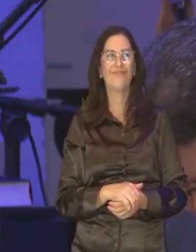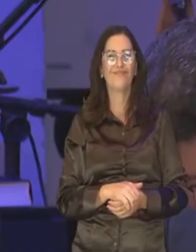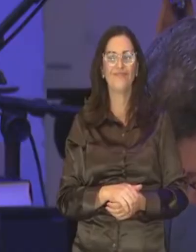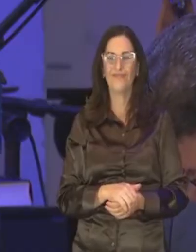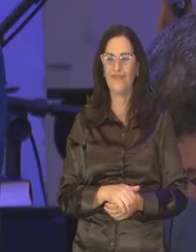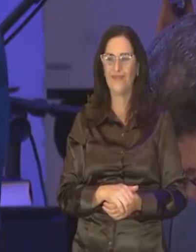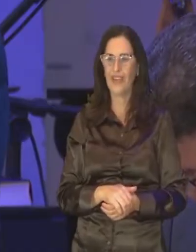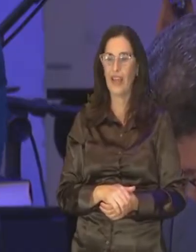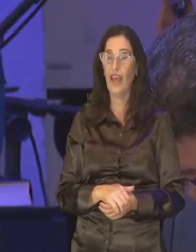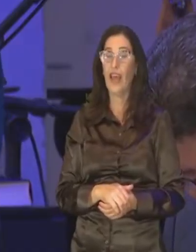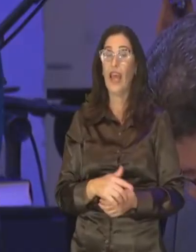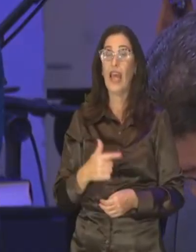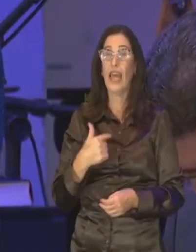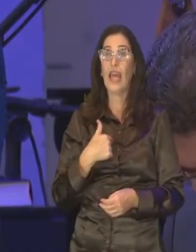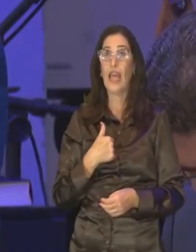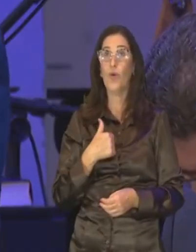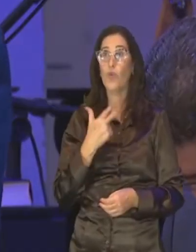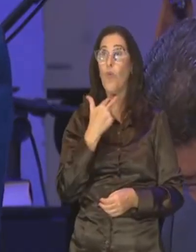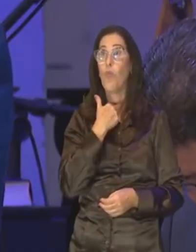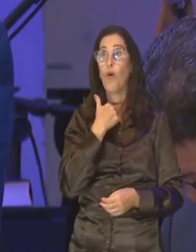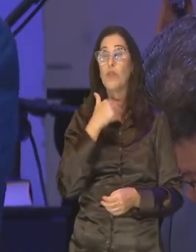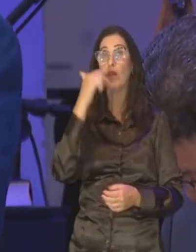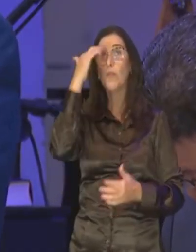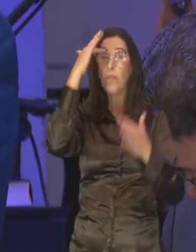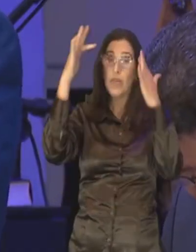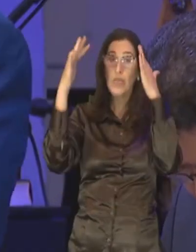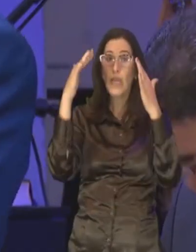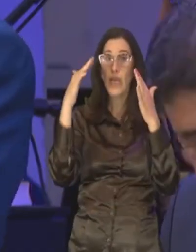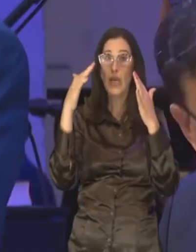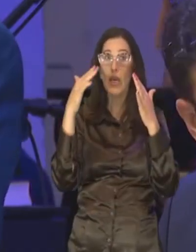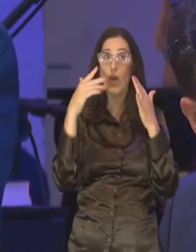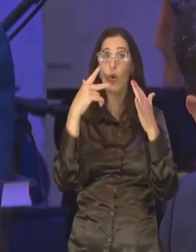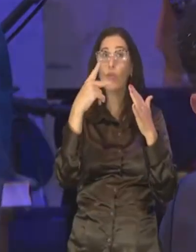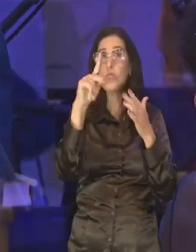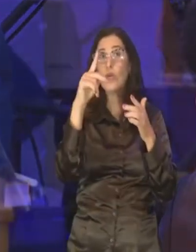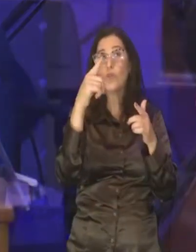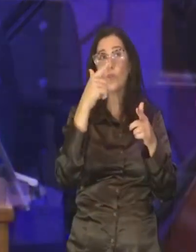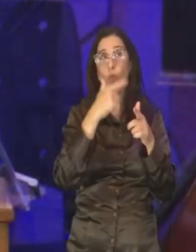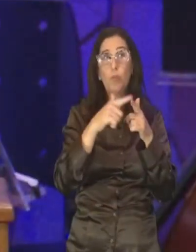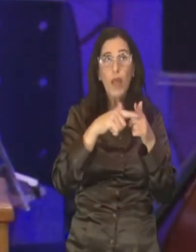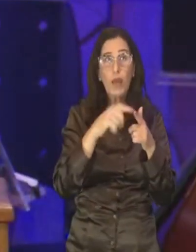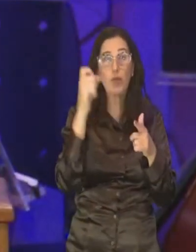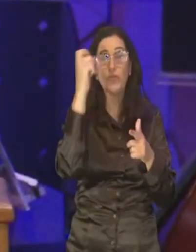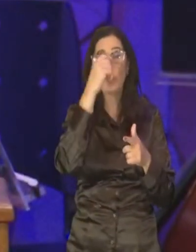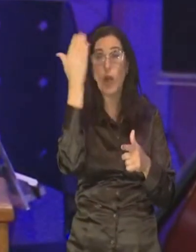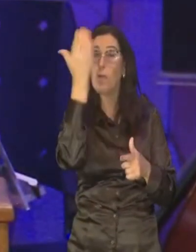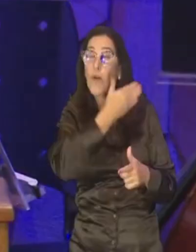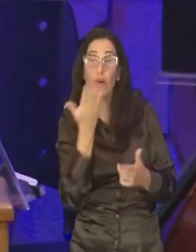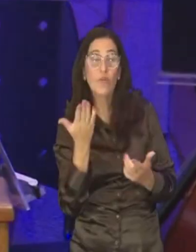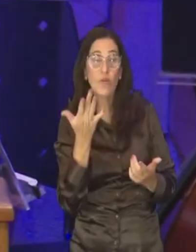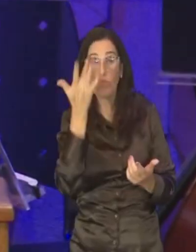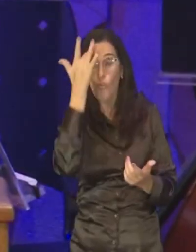Eu não posso imaginar quais são as suas provações.